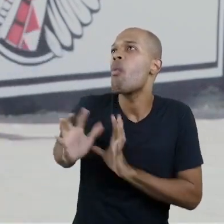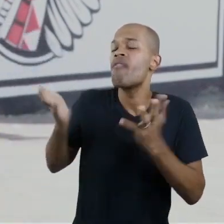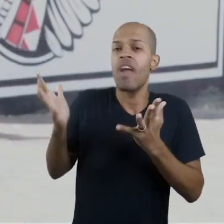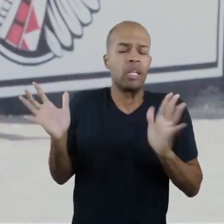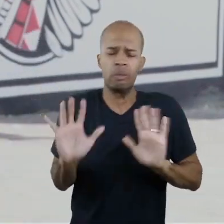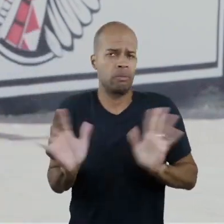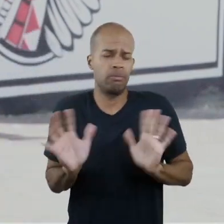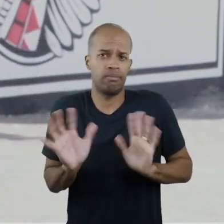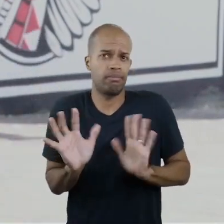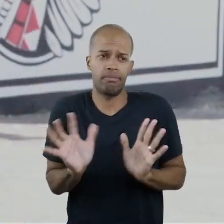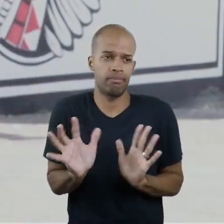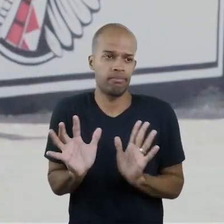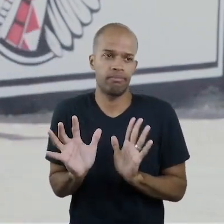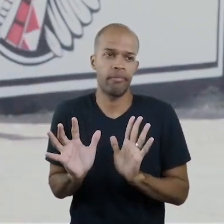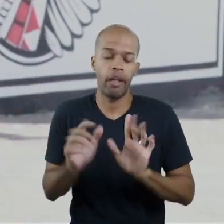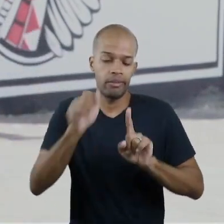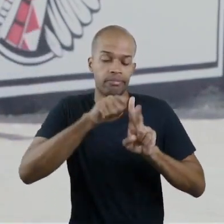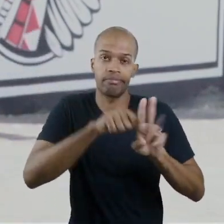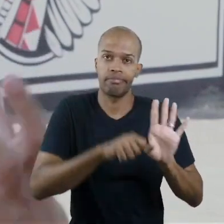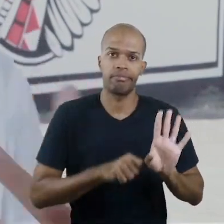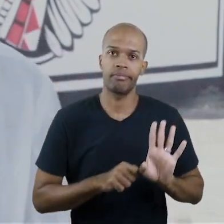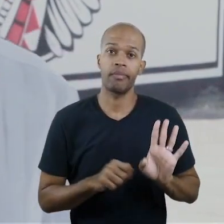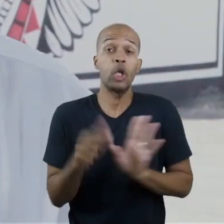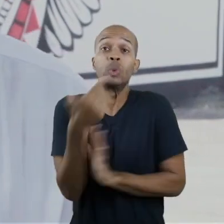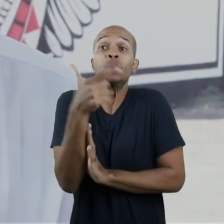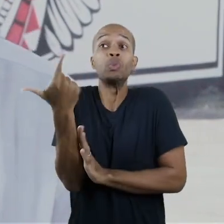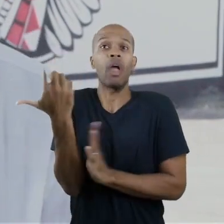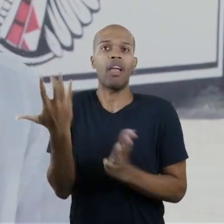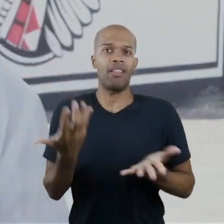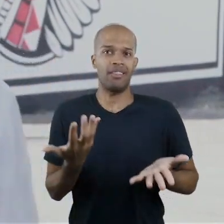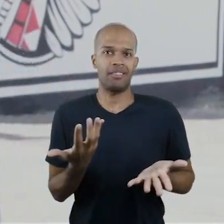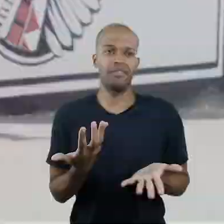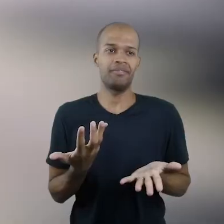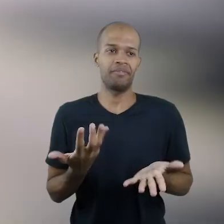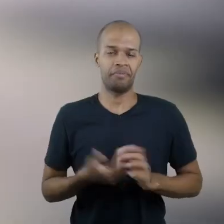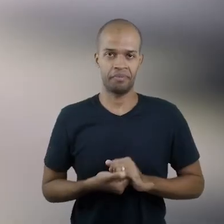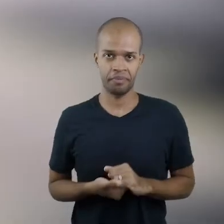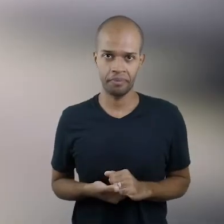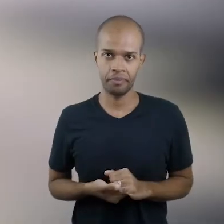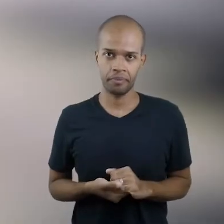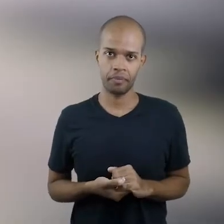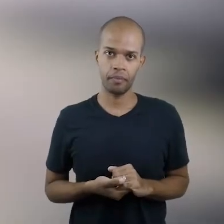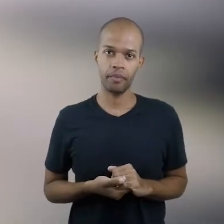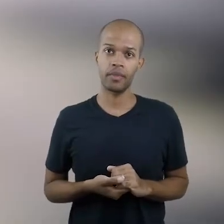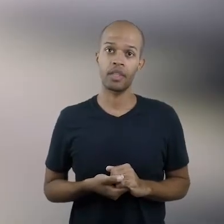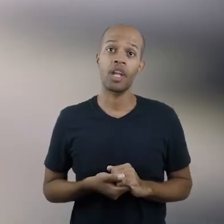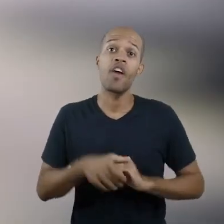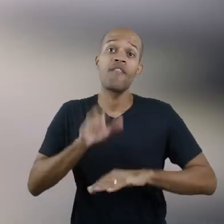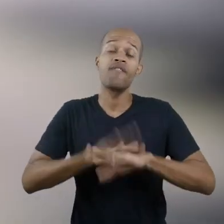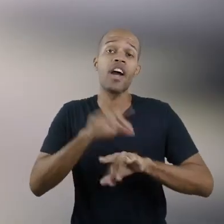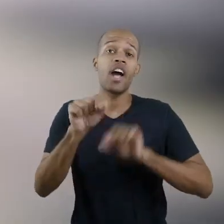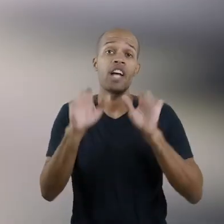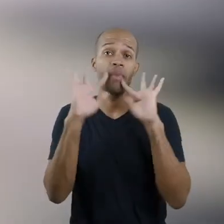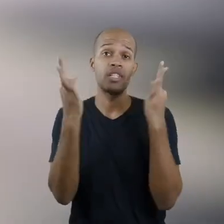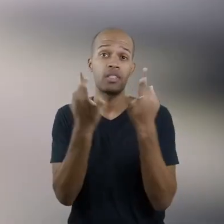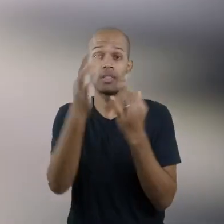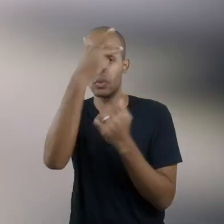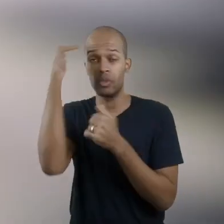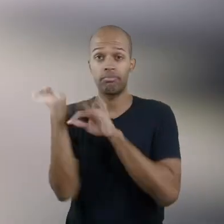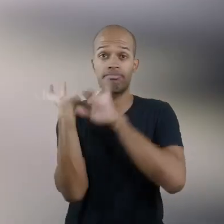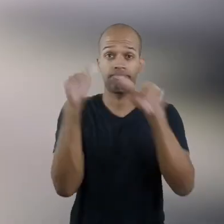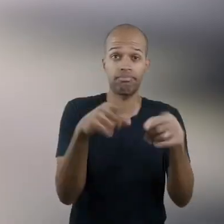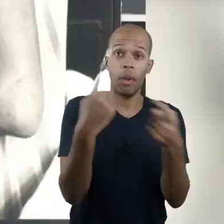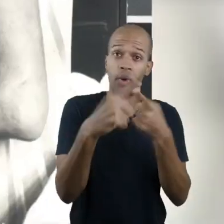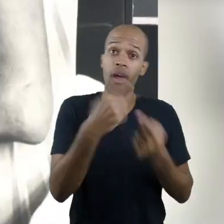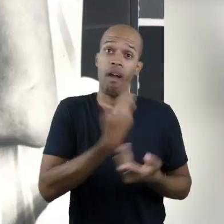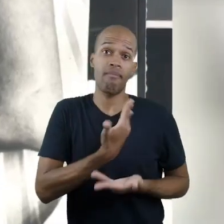enfim, surgiu um calendário dedicado a isso. Não havia essa perspectiva no final dos anos 70, né? O que fazia as pessoas estarem aqui era o fato de serem